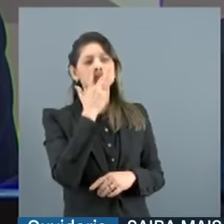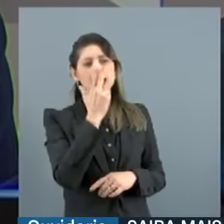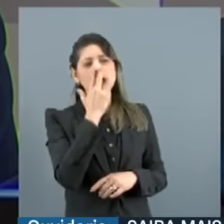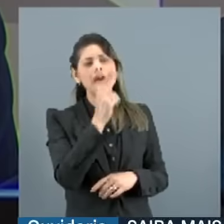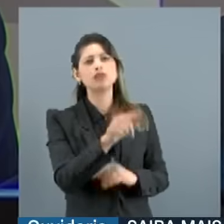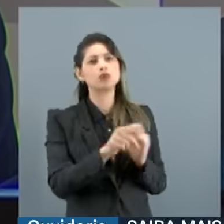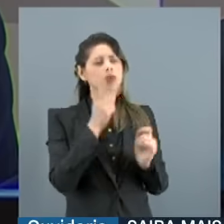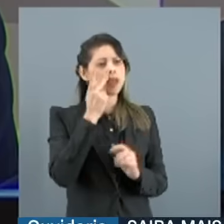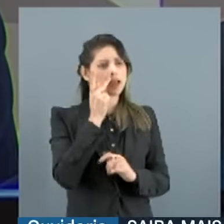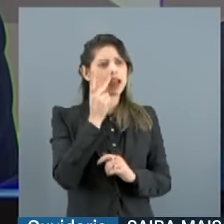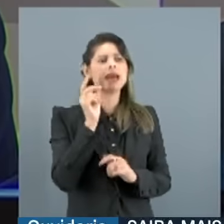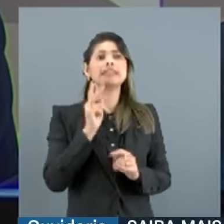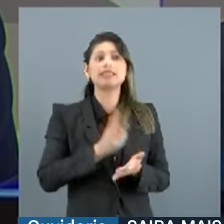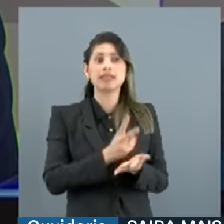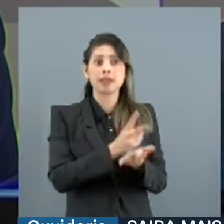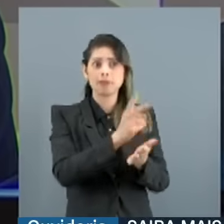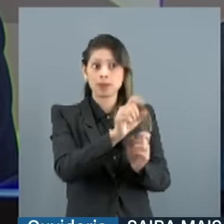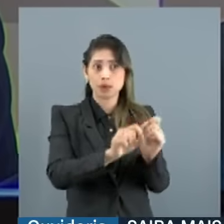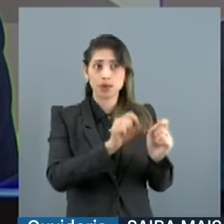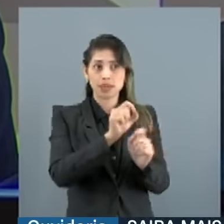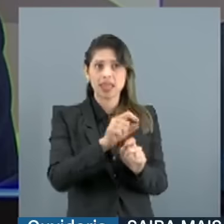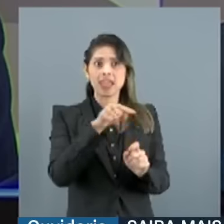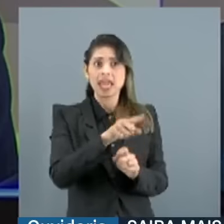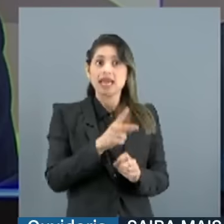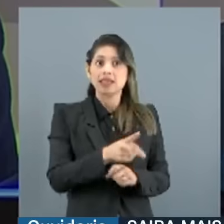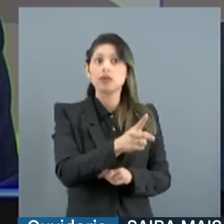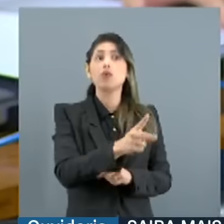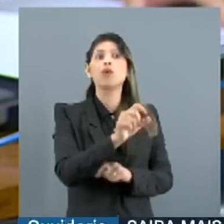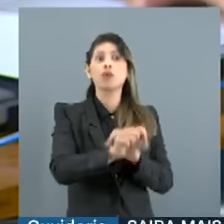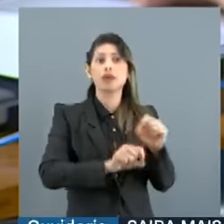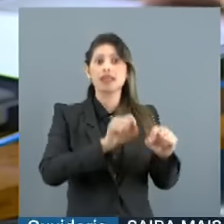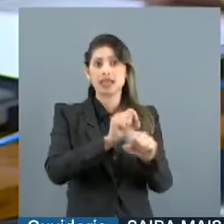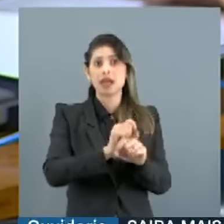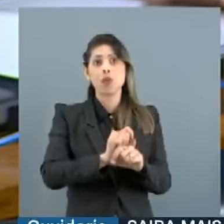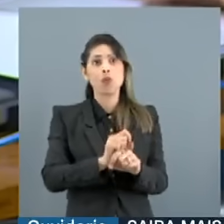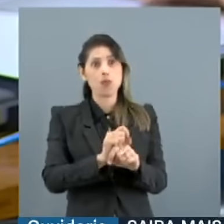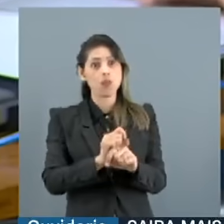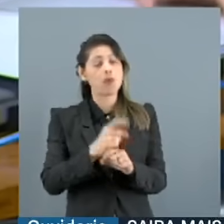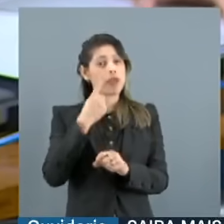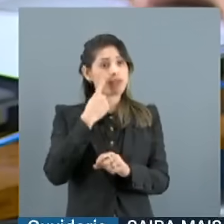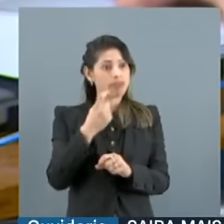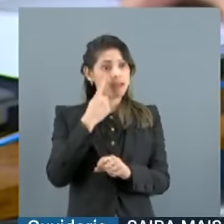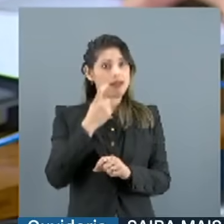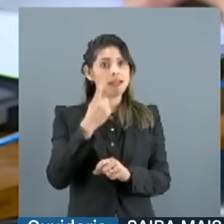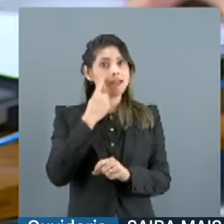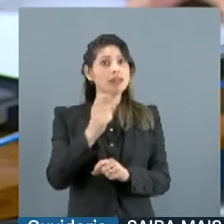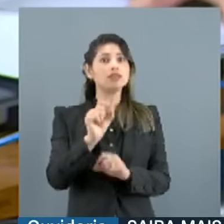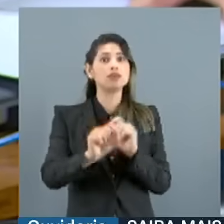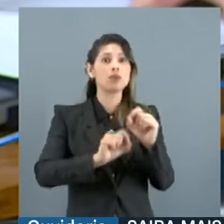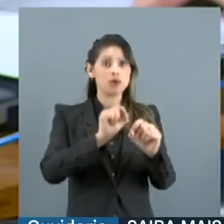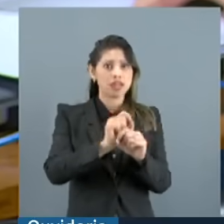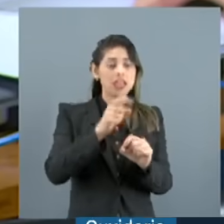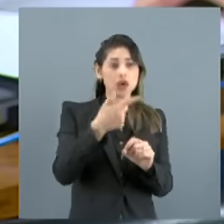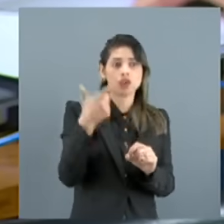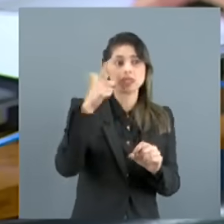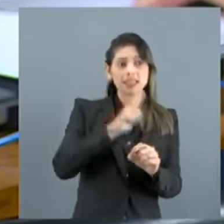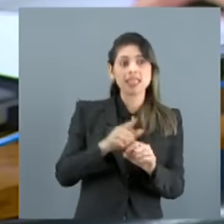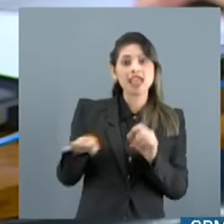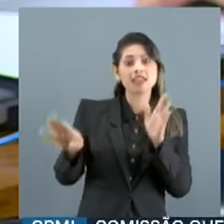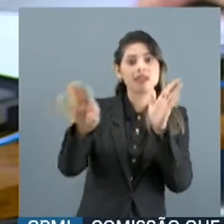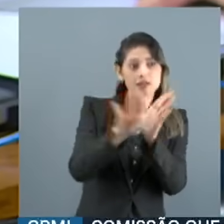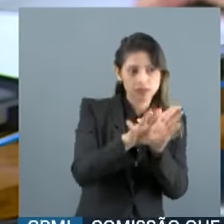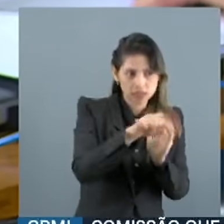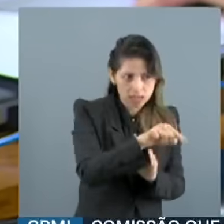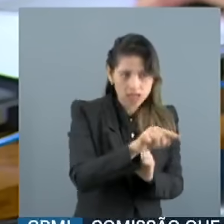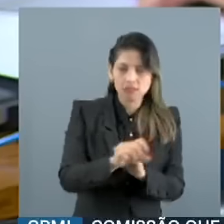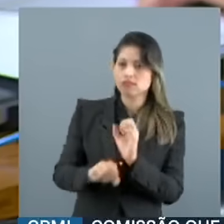em certo sentido, era uma mediadora entre os interesses do Bolsonaro para fazer chegar ao senhor? Sim.